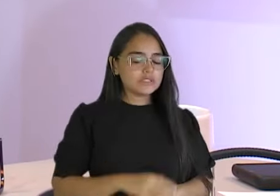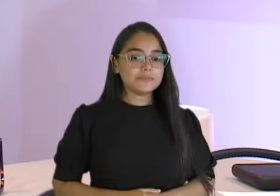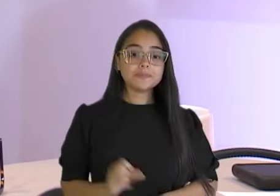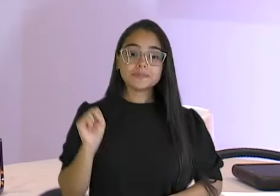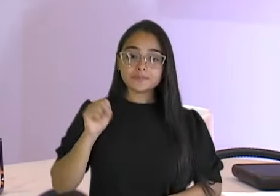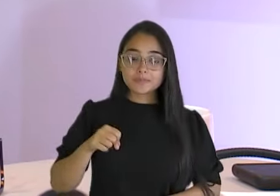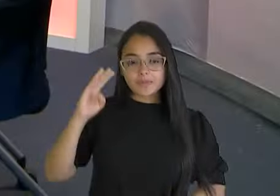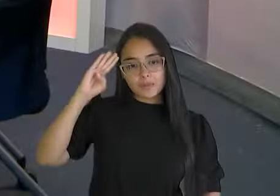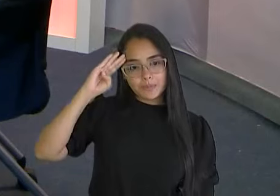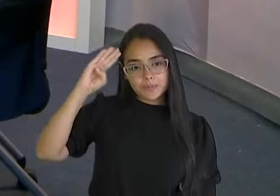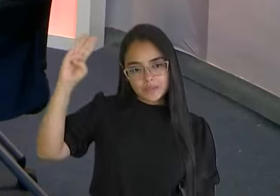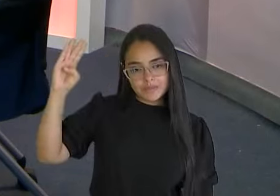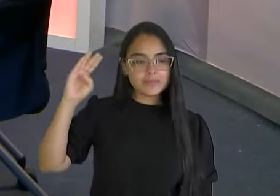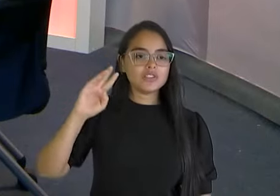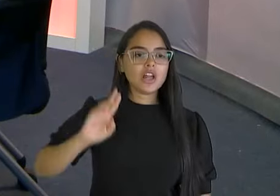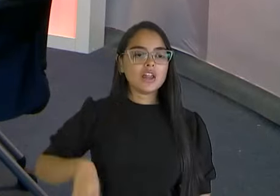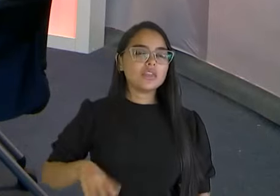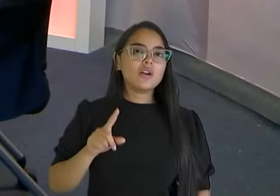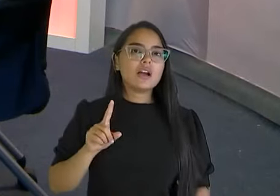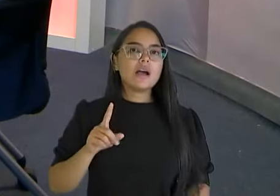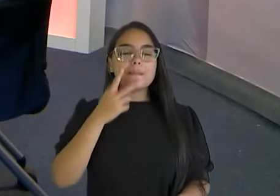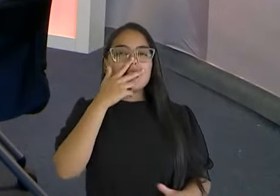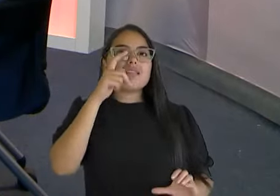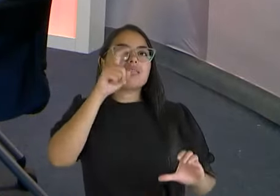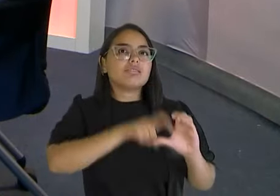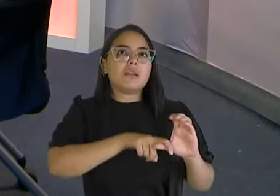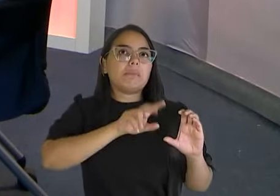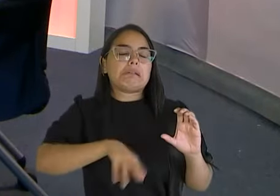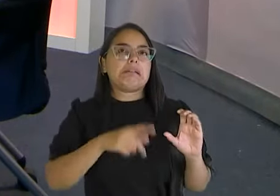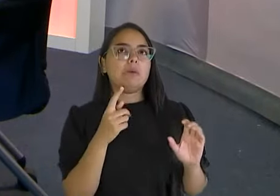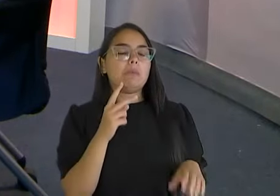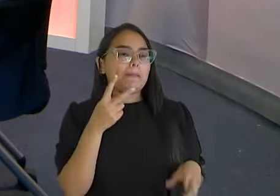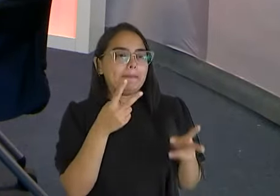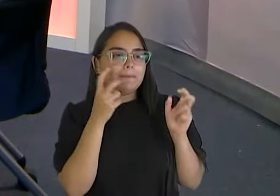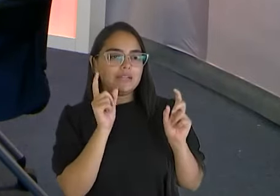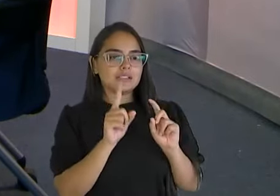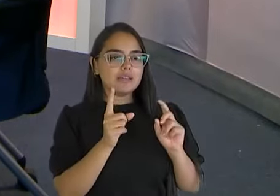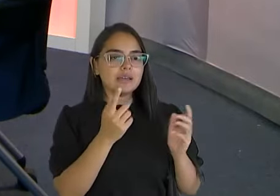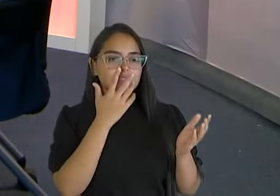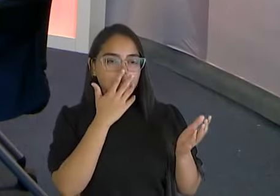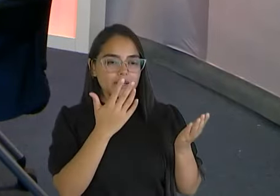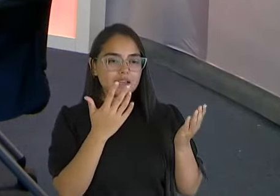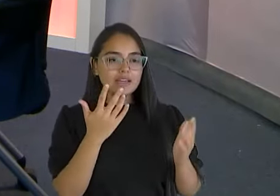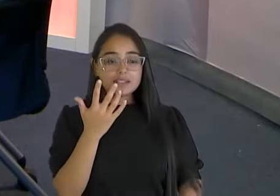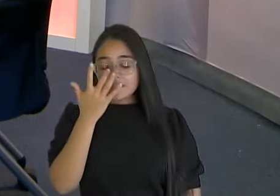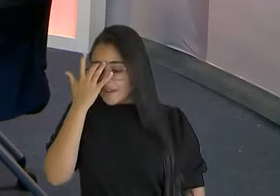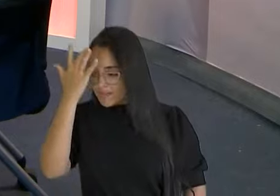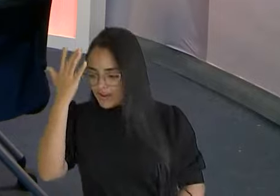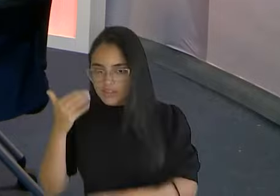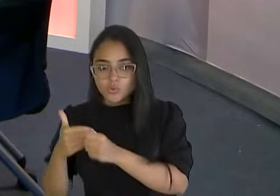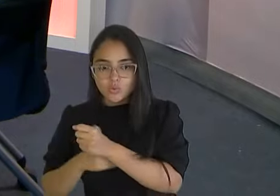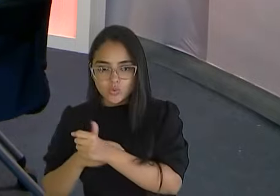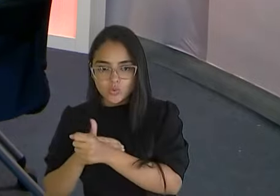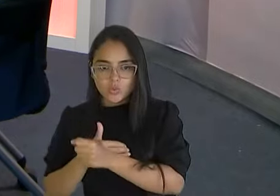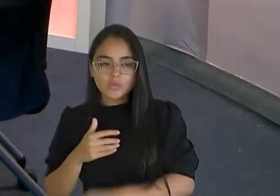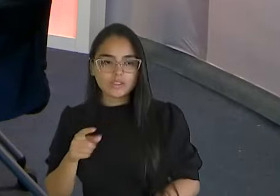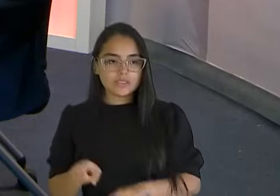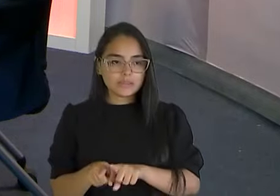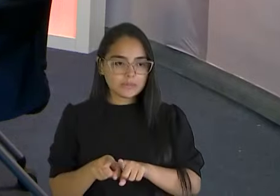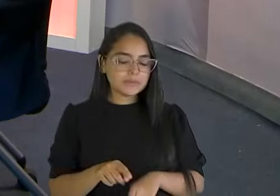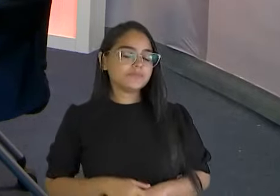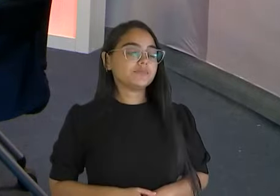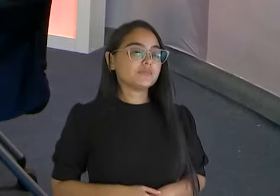e principalmente porque não é visto como muitas vezes uma dependência, né? Então, assim, se E compara. além de ser fácil de esconder, né, também. Sim, né?